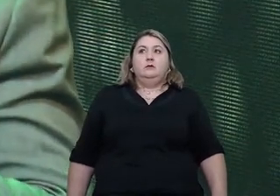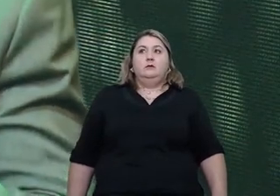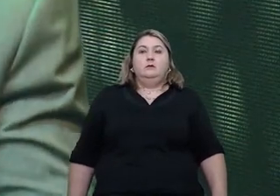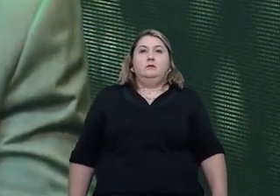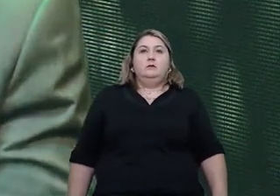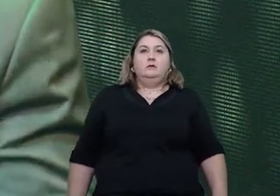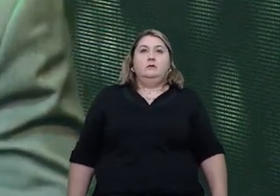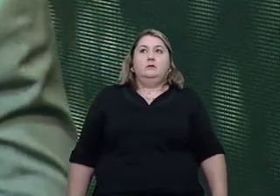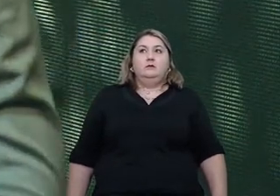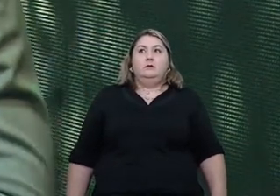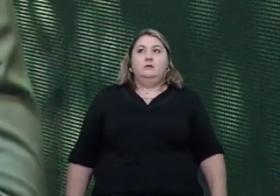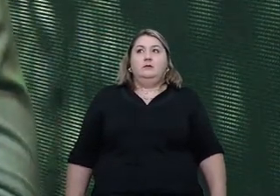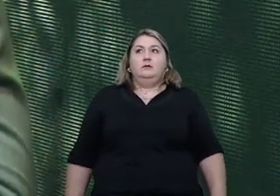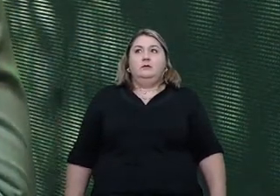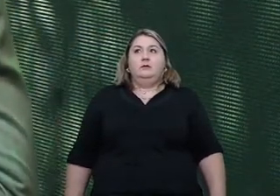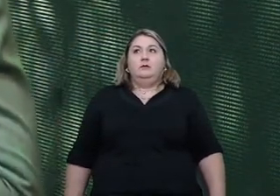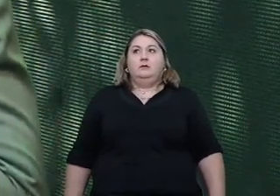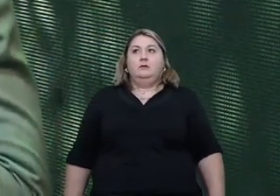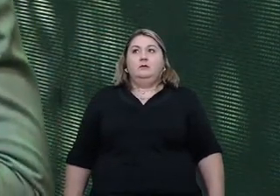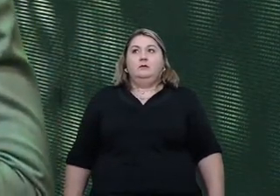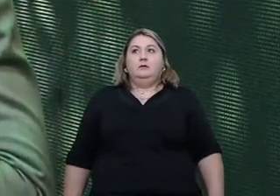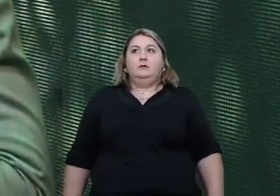Bora pra banda.